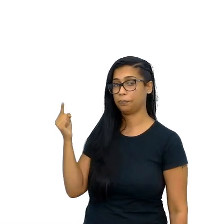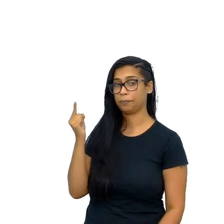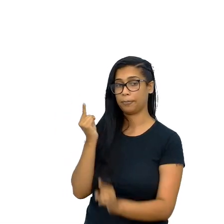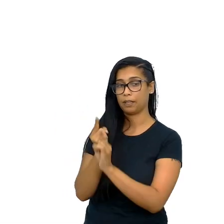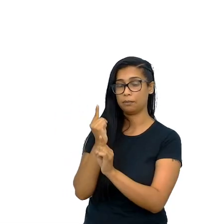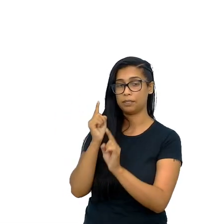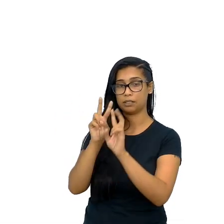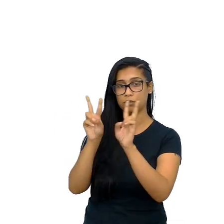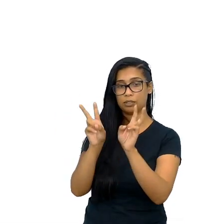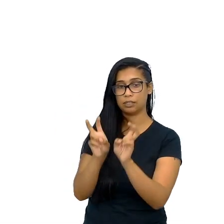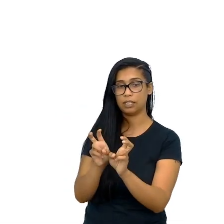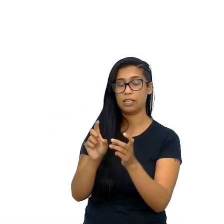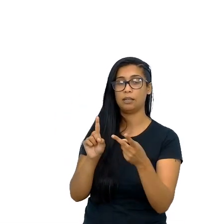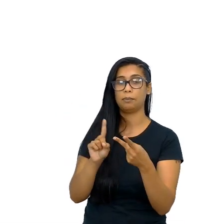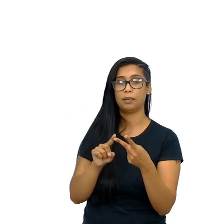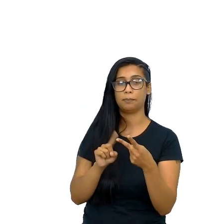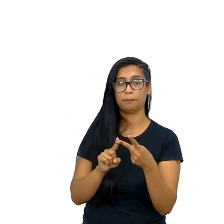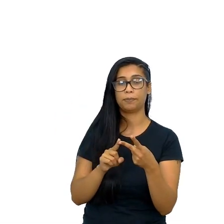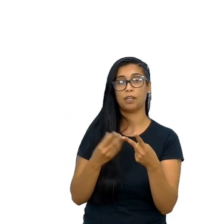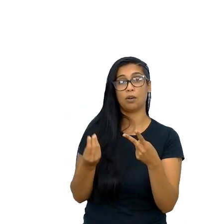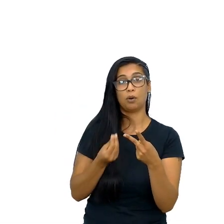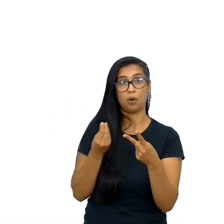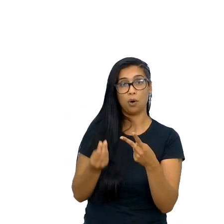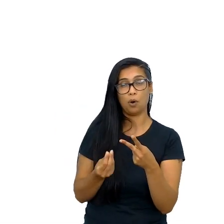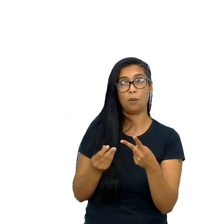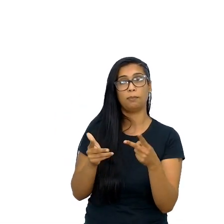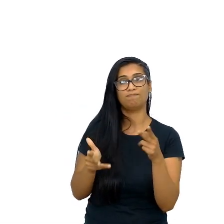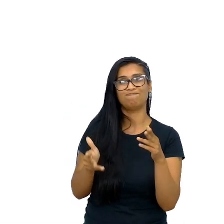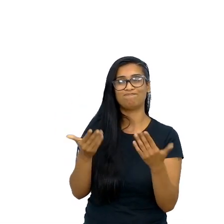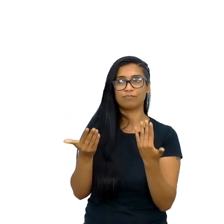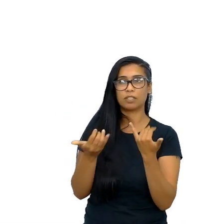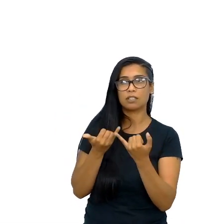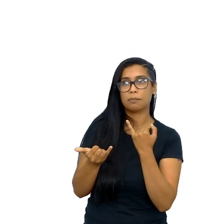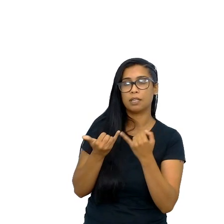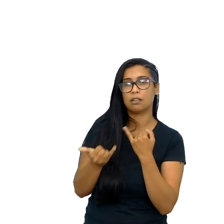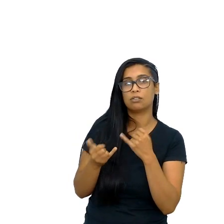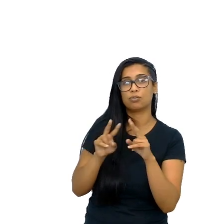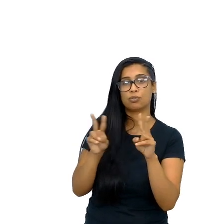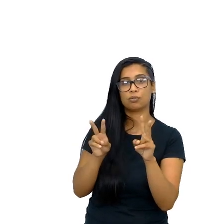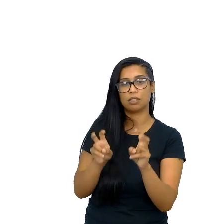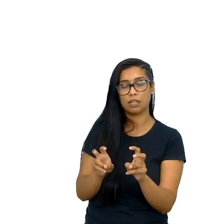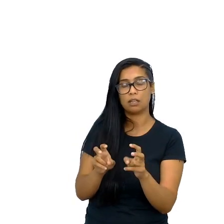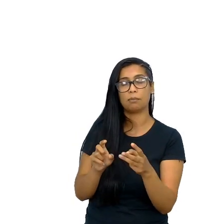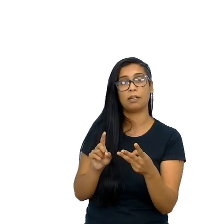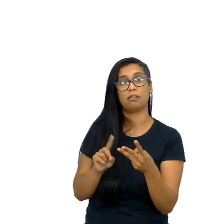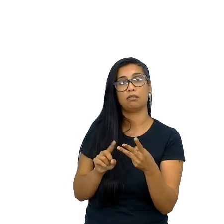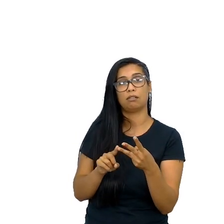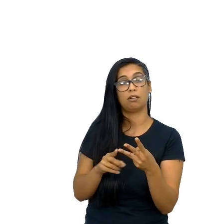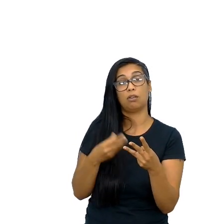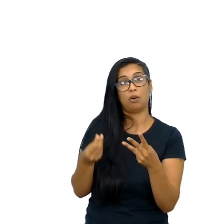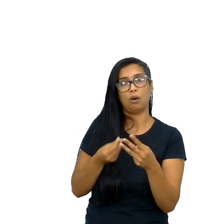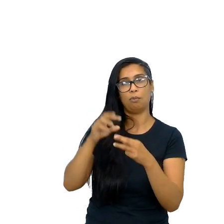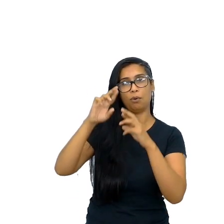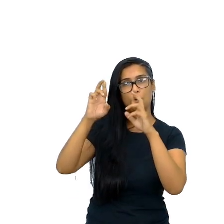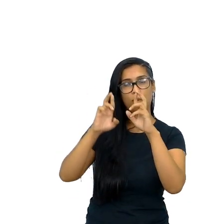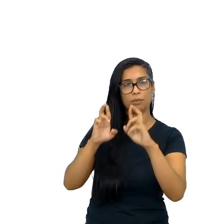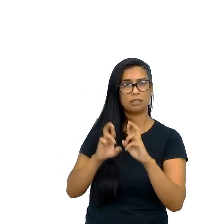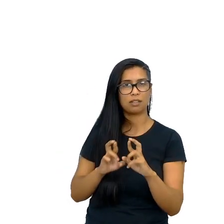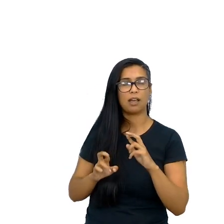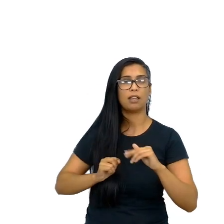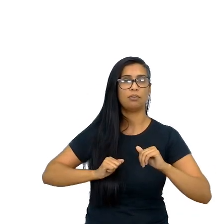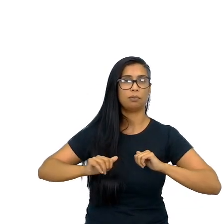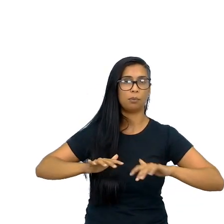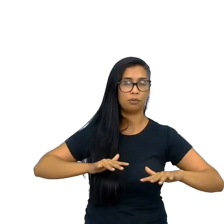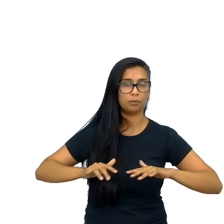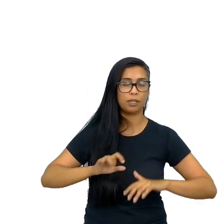o tema, identifica parcialmente o tema, não identifica o tema. Então, sempre nós vamos observando esse movimento,